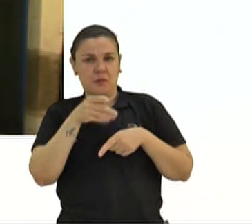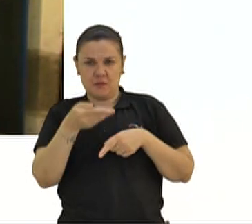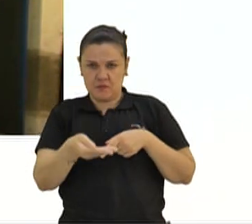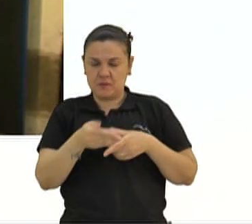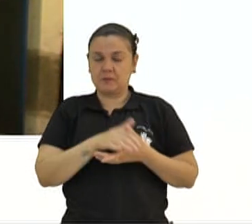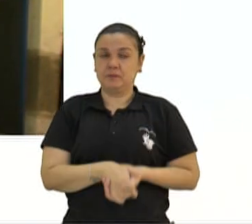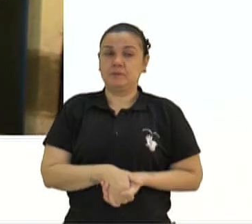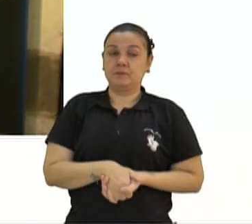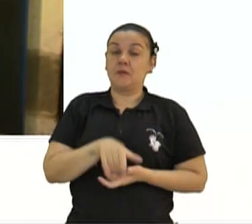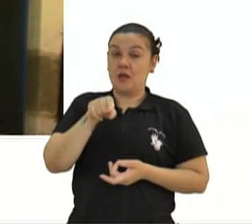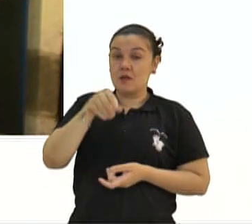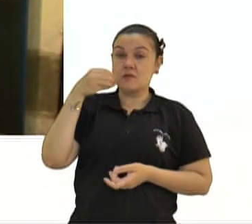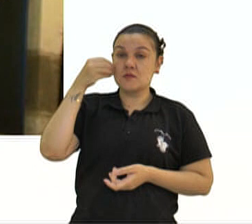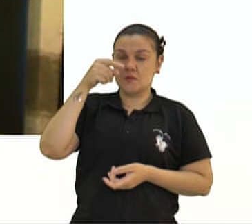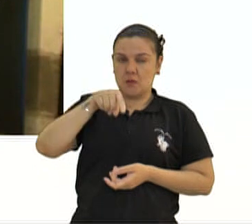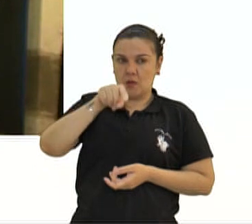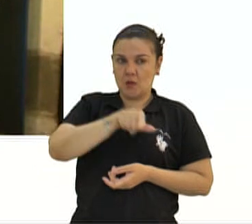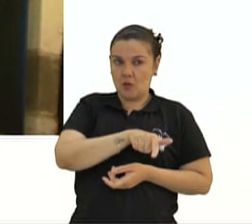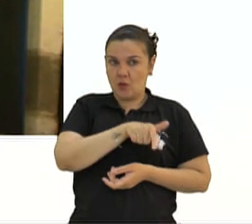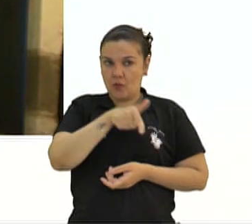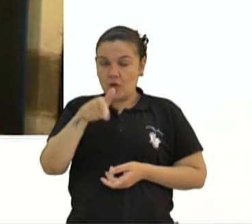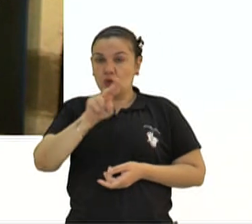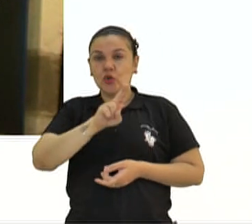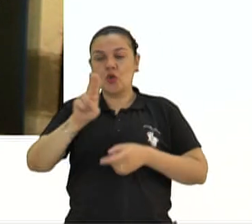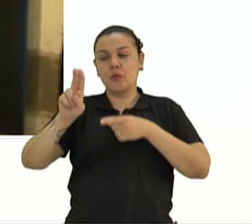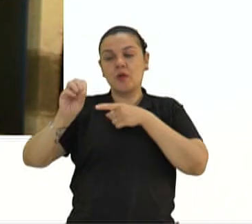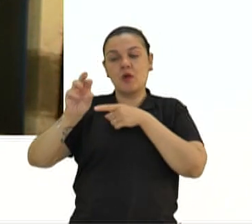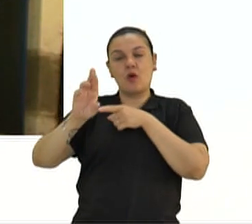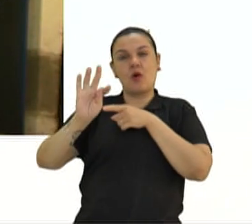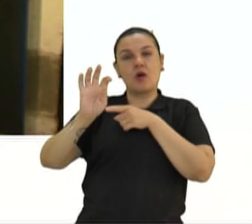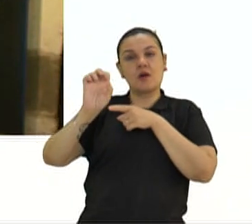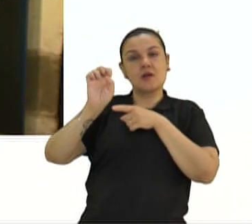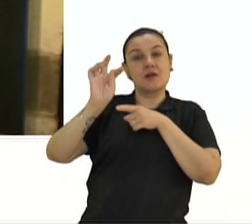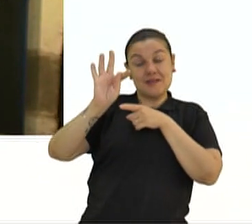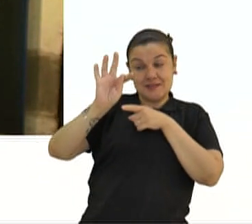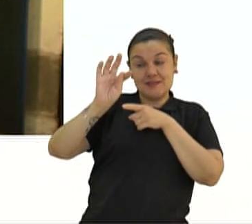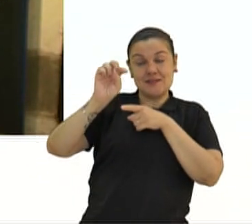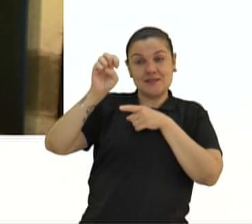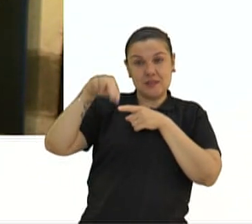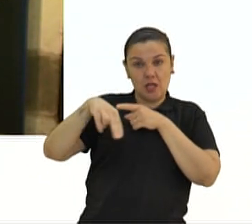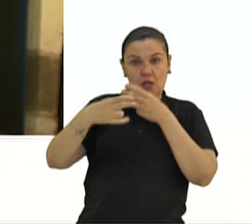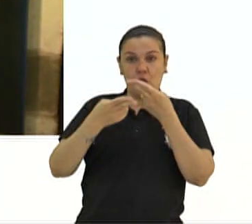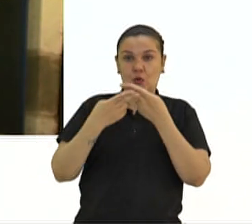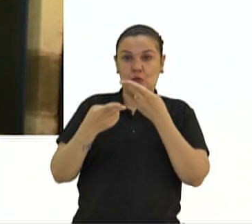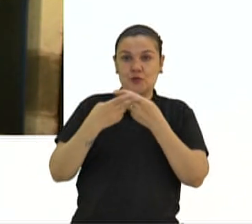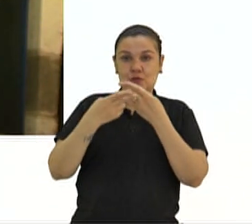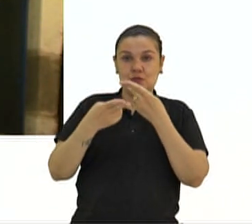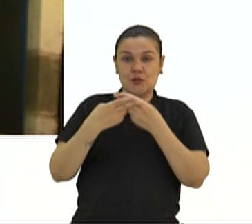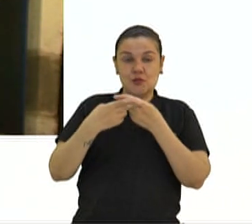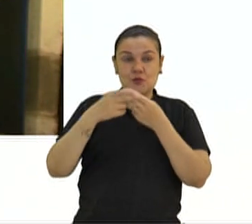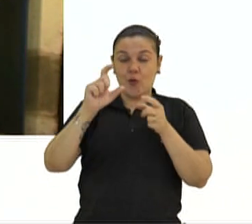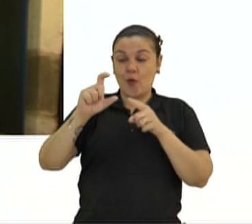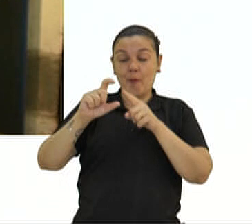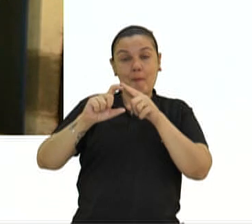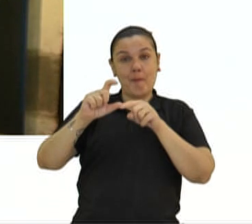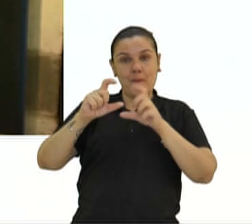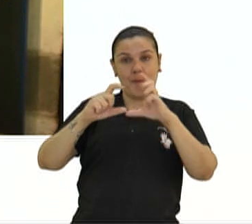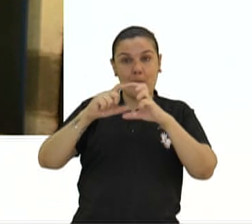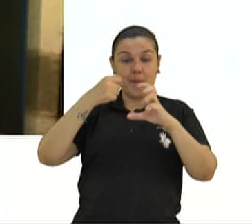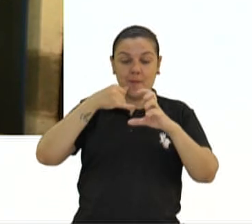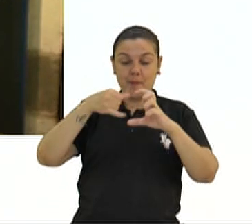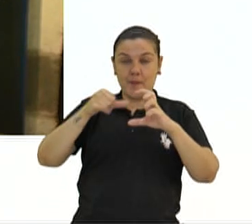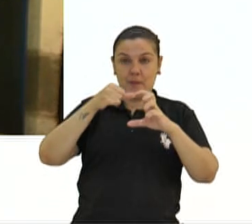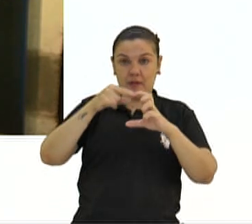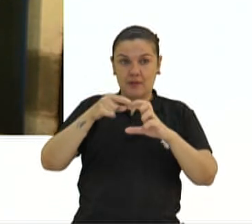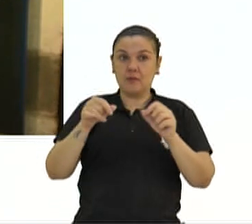experimento aqui vai utilizar uma outra pessoa chamada Oersted, que se utilizou da pilha de volta para realizá-lo. Okay. Porém, a gente